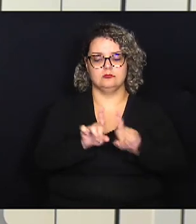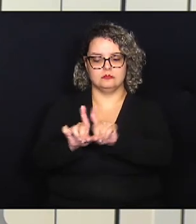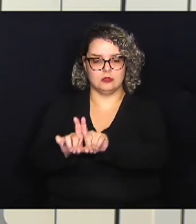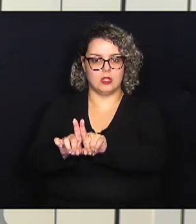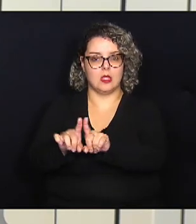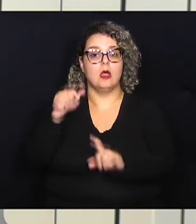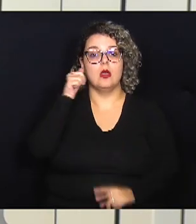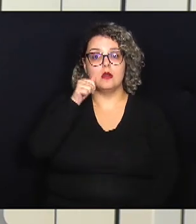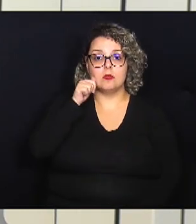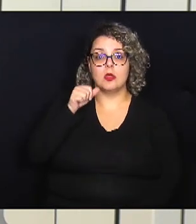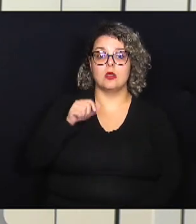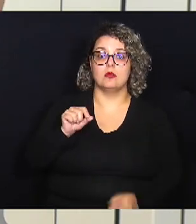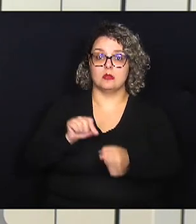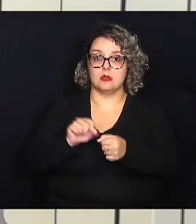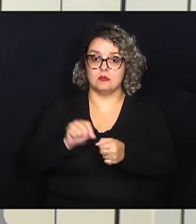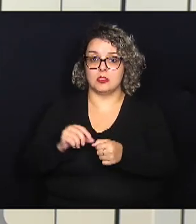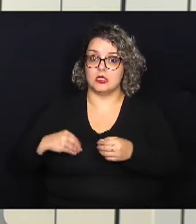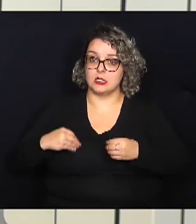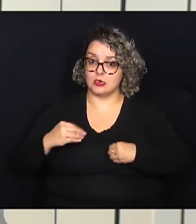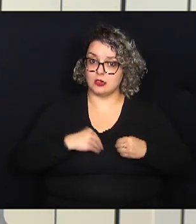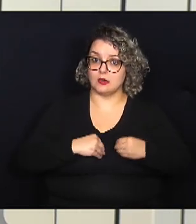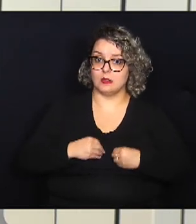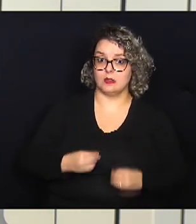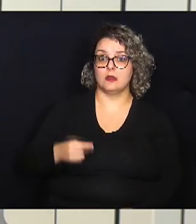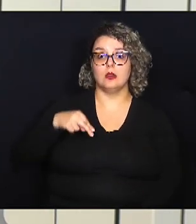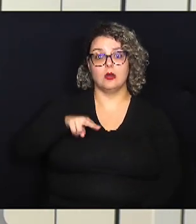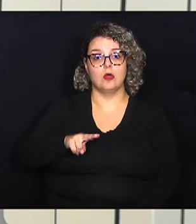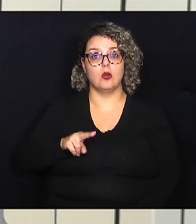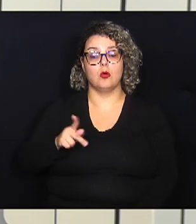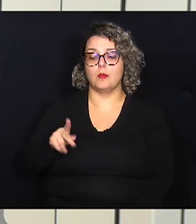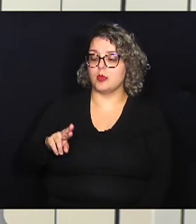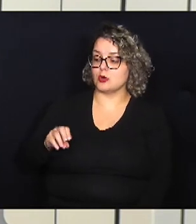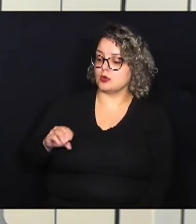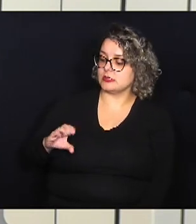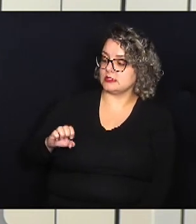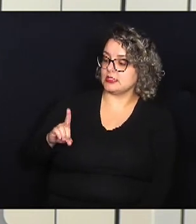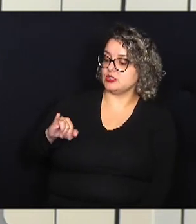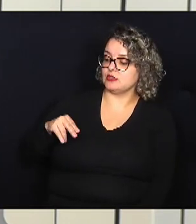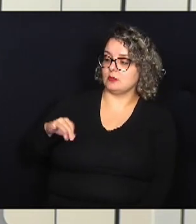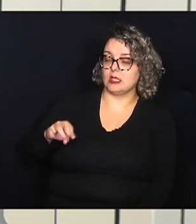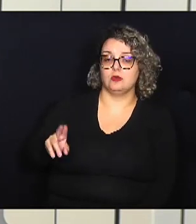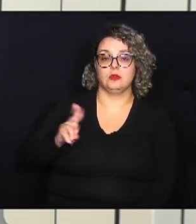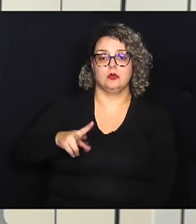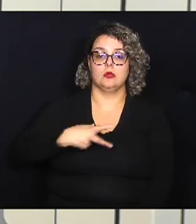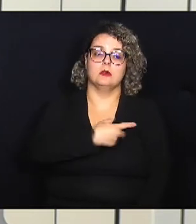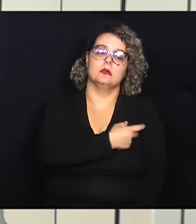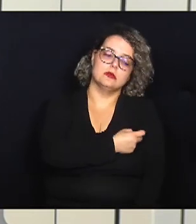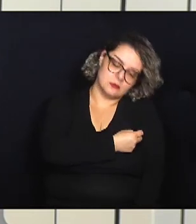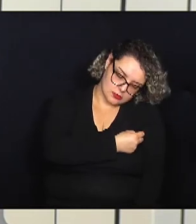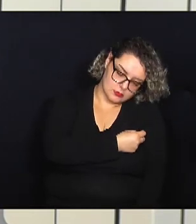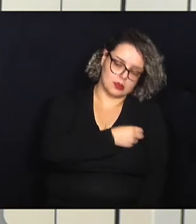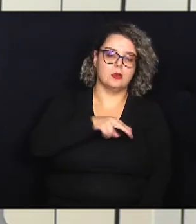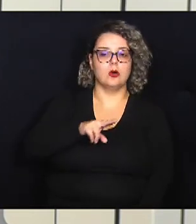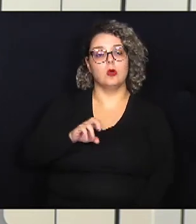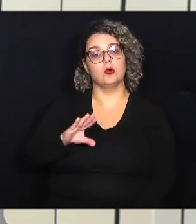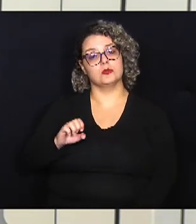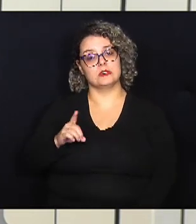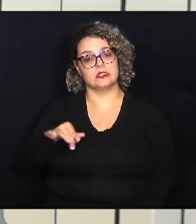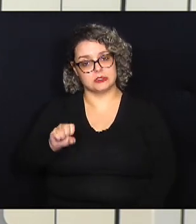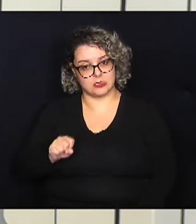mulheres durante a realização de exames ou procedimentos que utilizem sedação ou anestesia